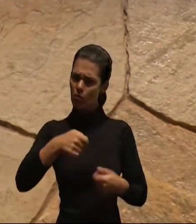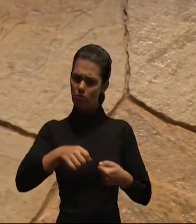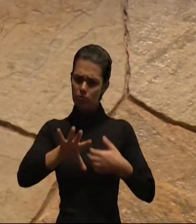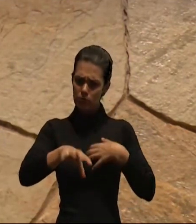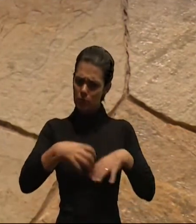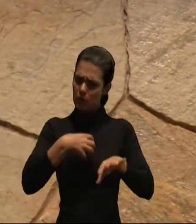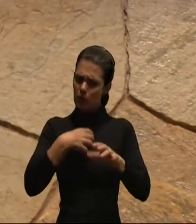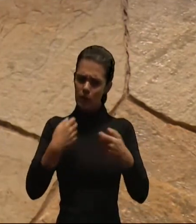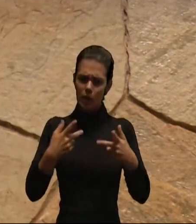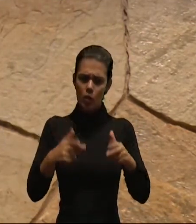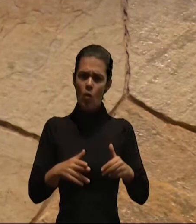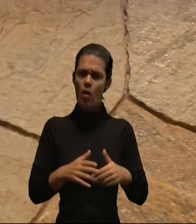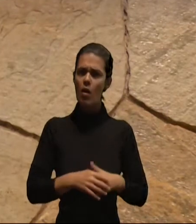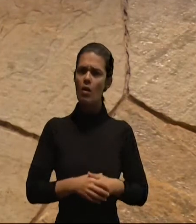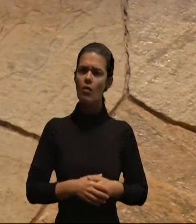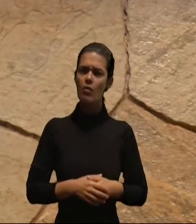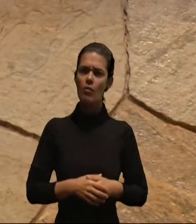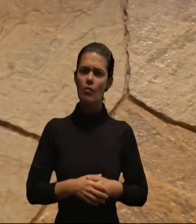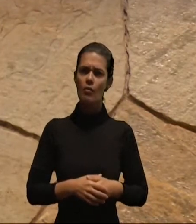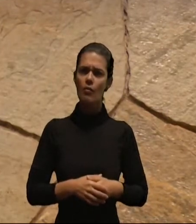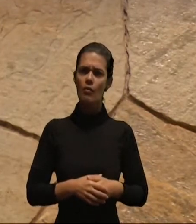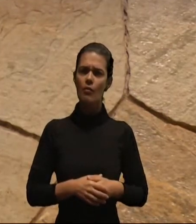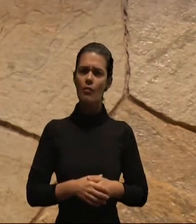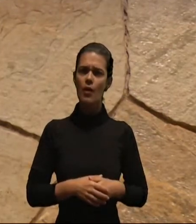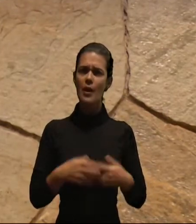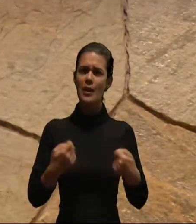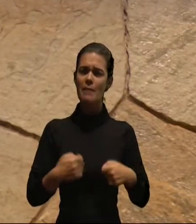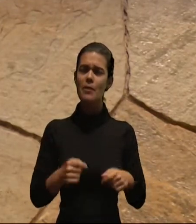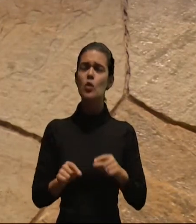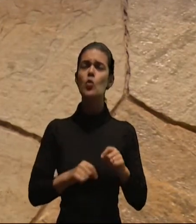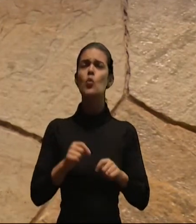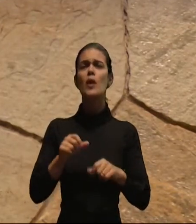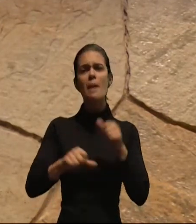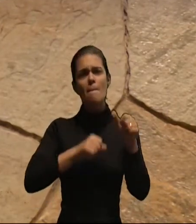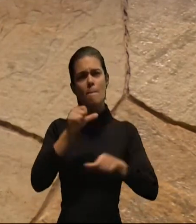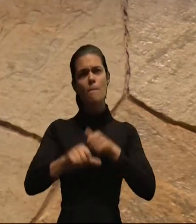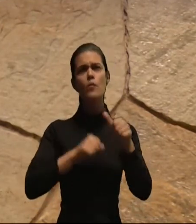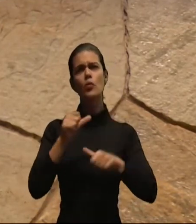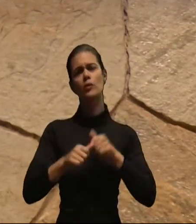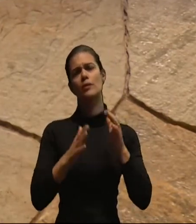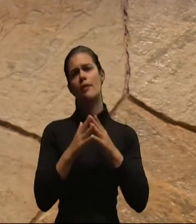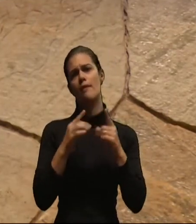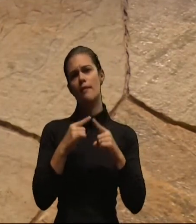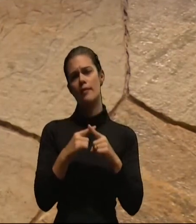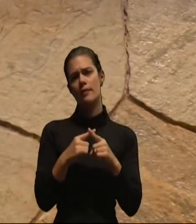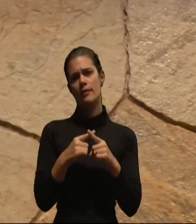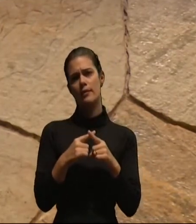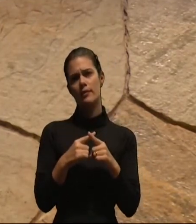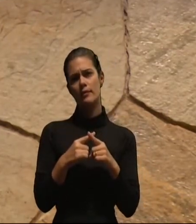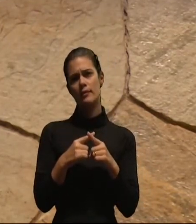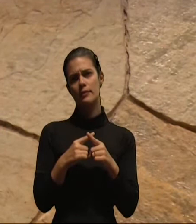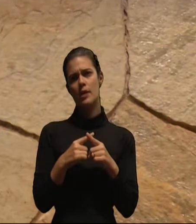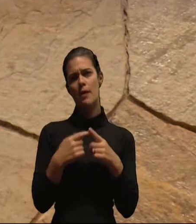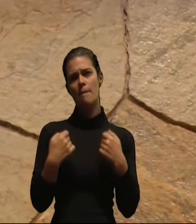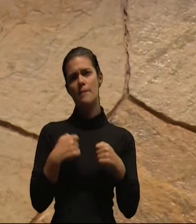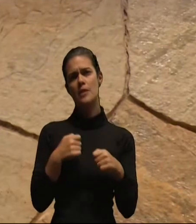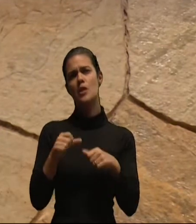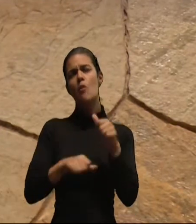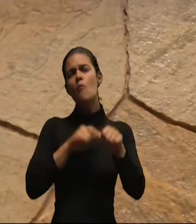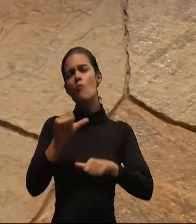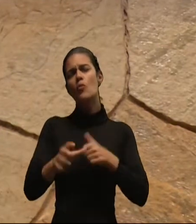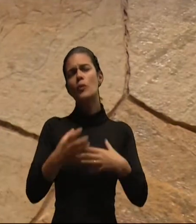tendo, de que de fato deverá haver uma mudança. Será que as coisas que nós estamos discutindo, perdendo as